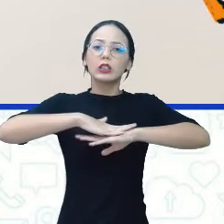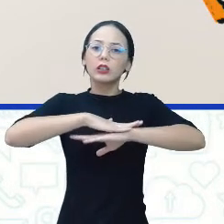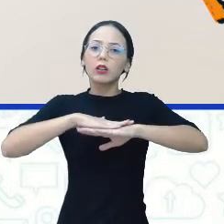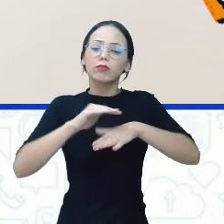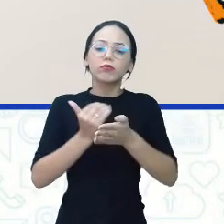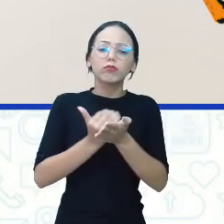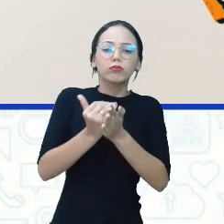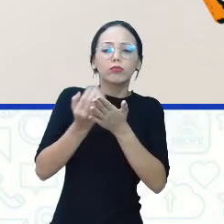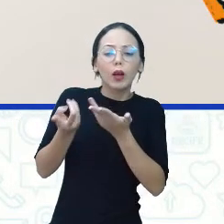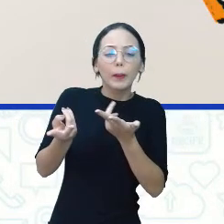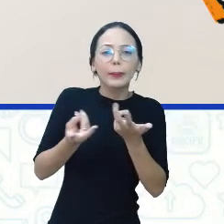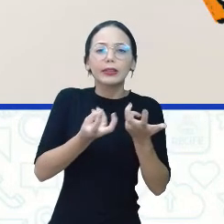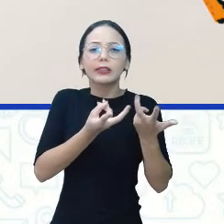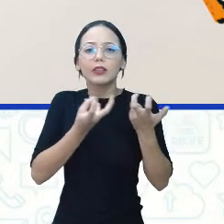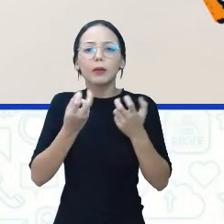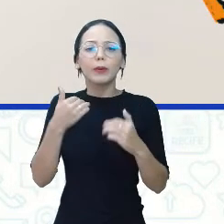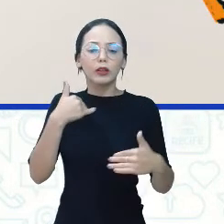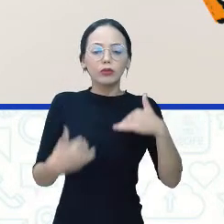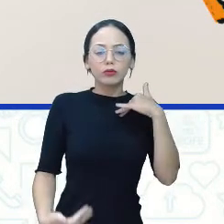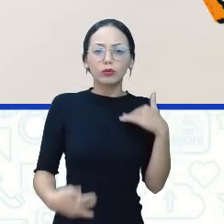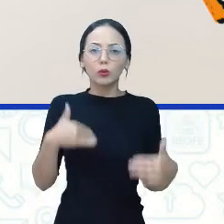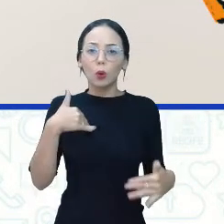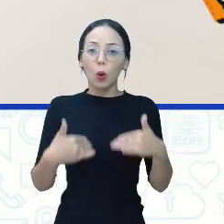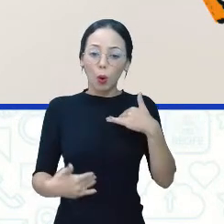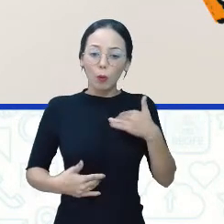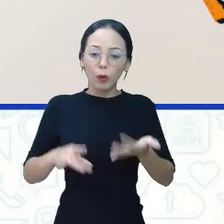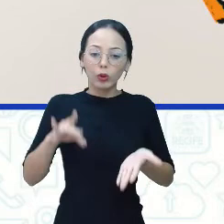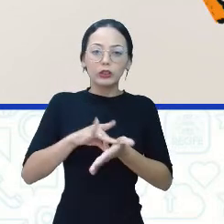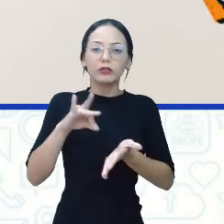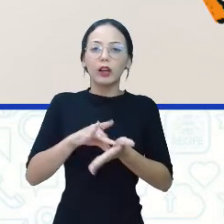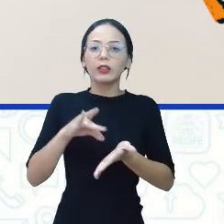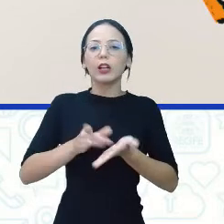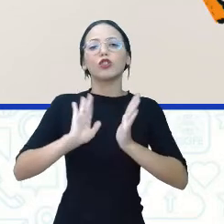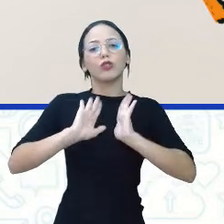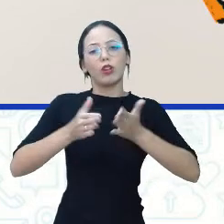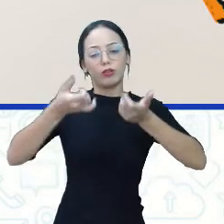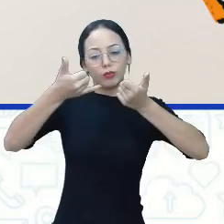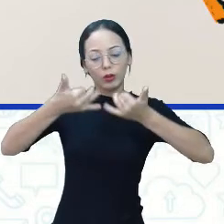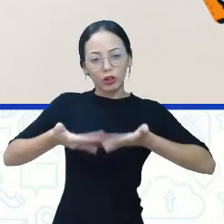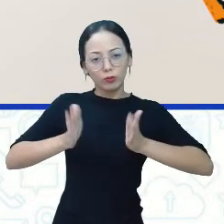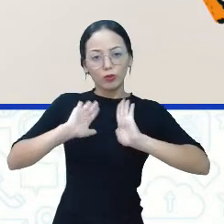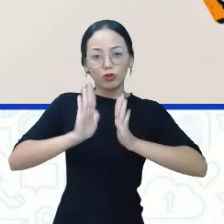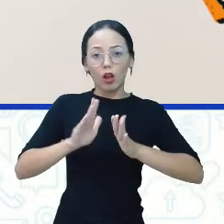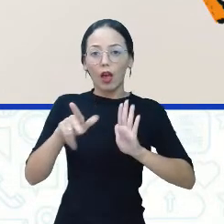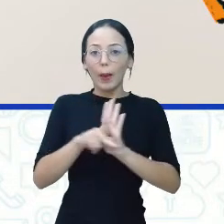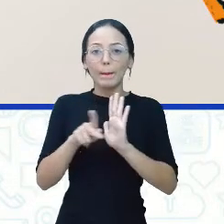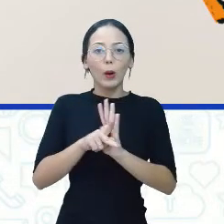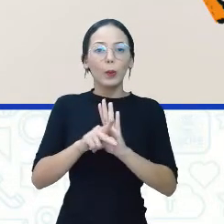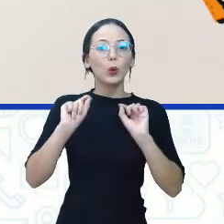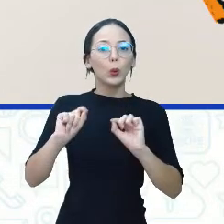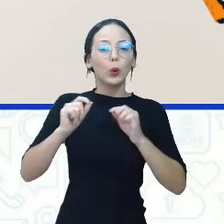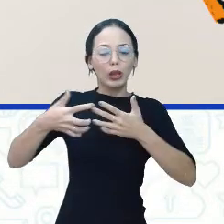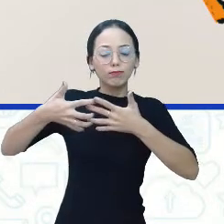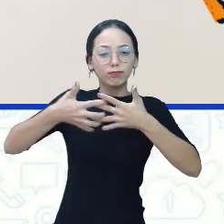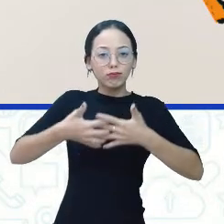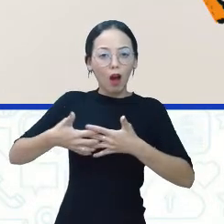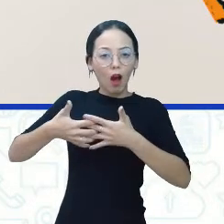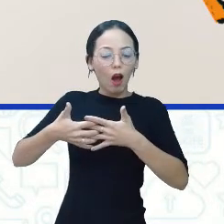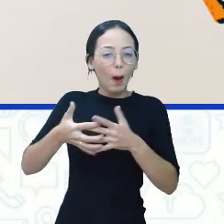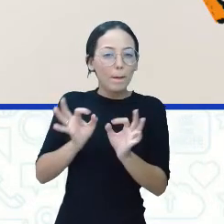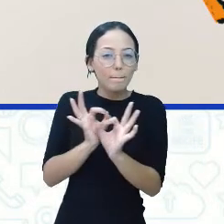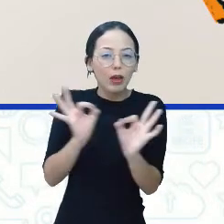começa a ver que esse nosso corpo, ele realmente é o que nós já comentamos antes. É uma máquina perfeita. Então,